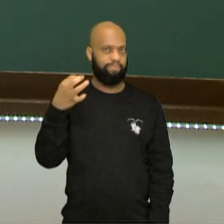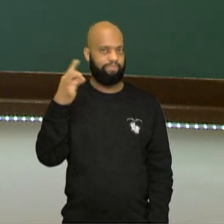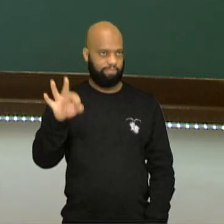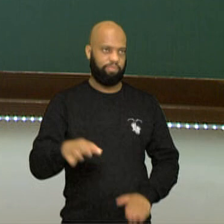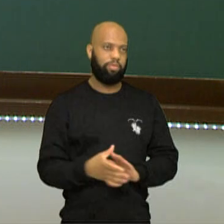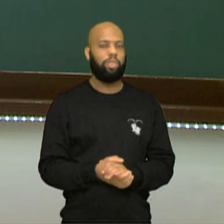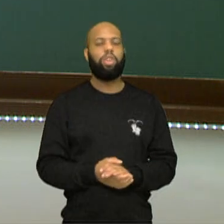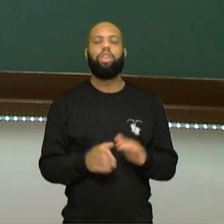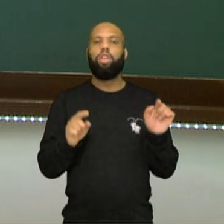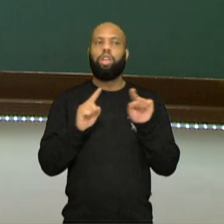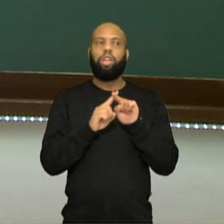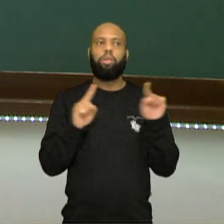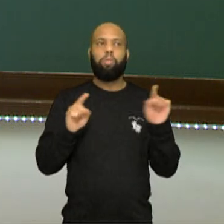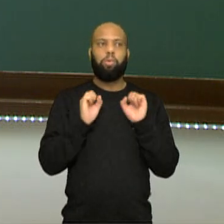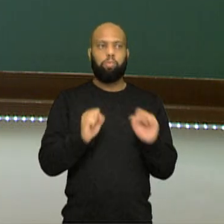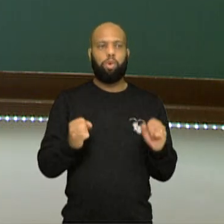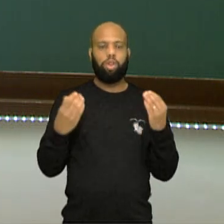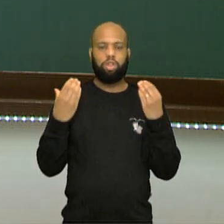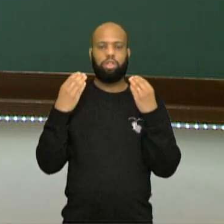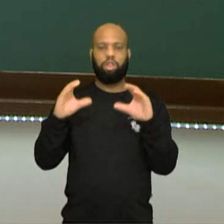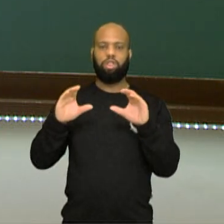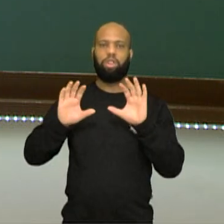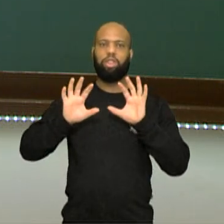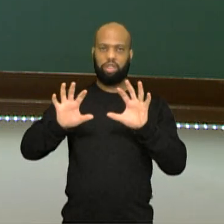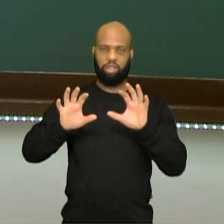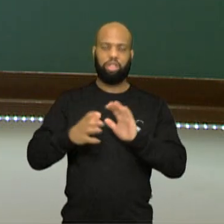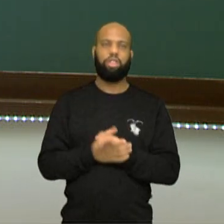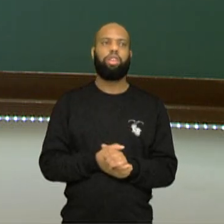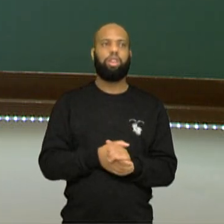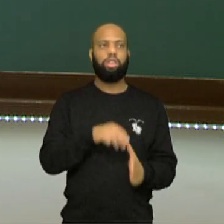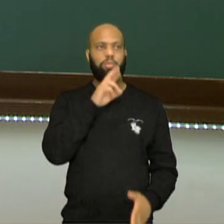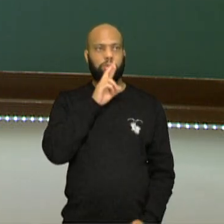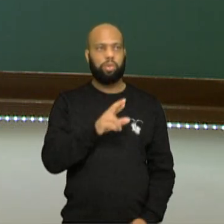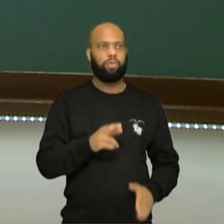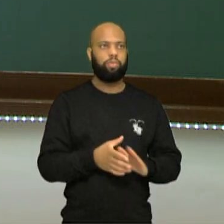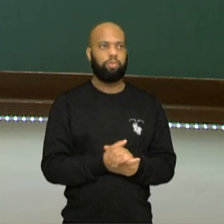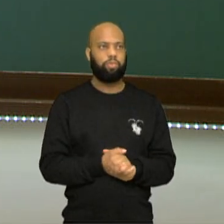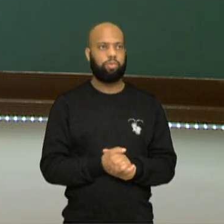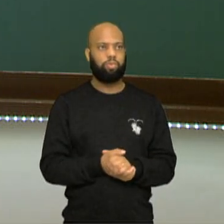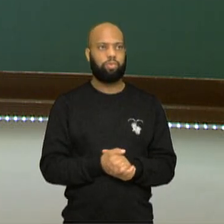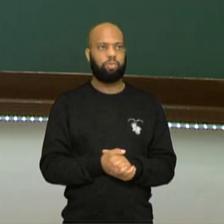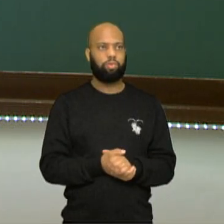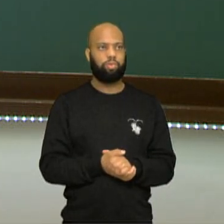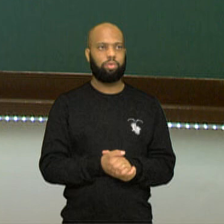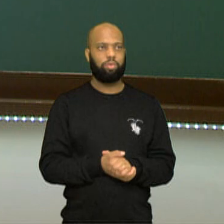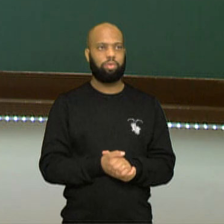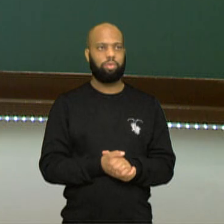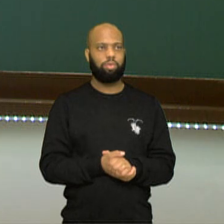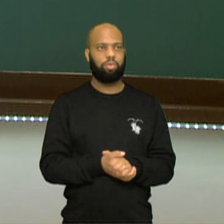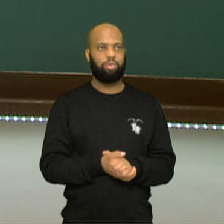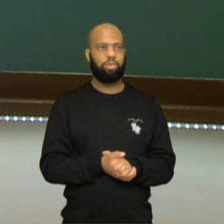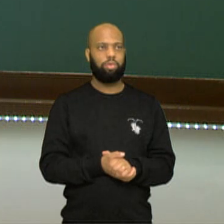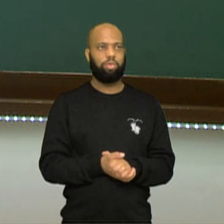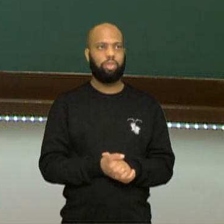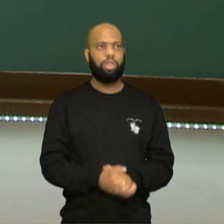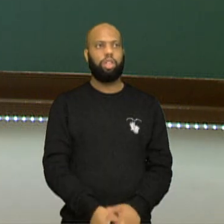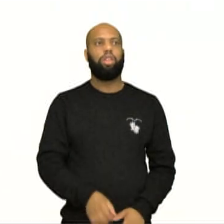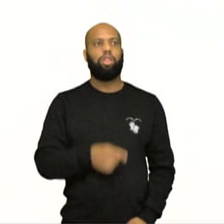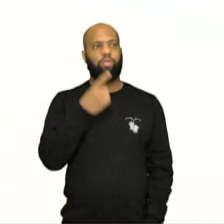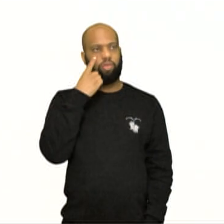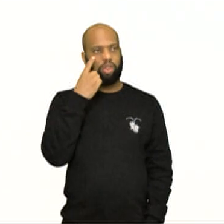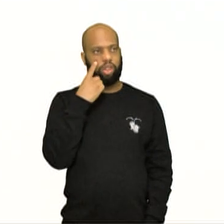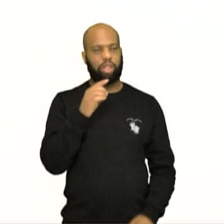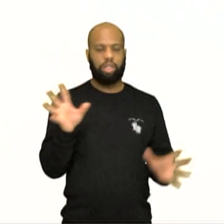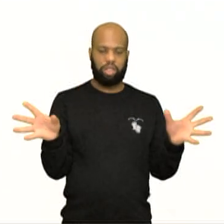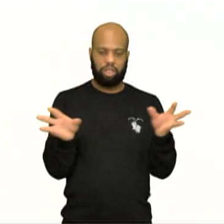tá? Mas podemos deixar assim mesmo a resposta. Na verdade, a gente até arrumou aqui.